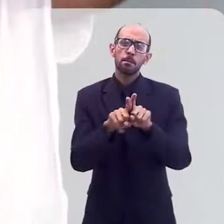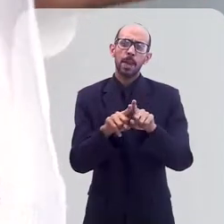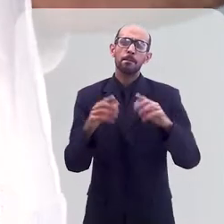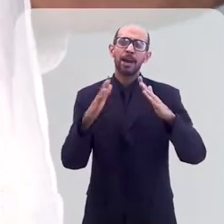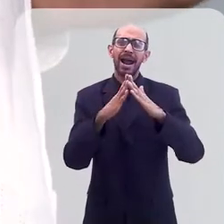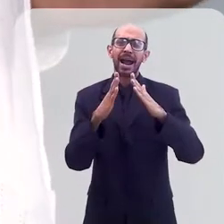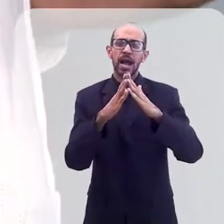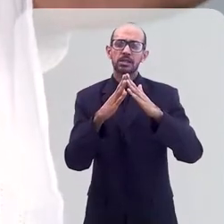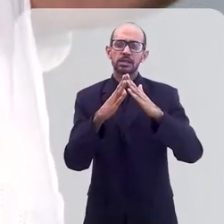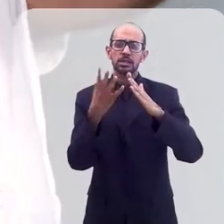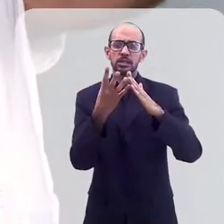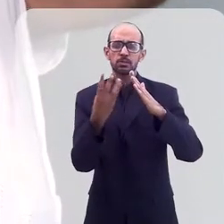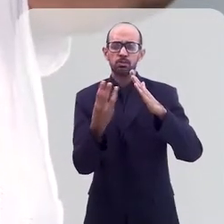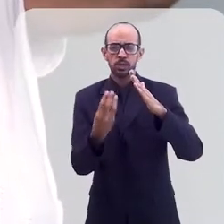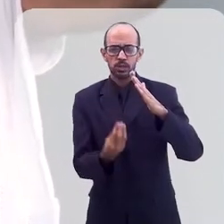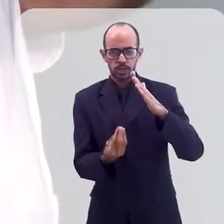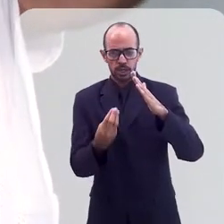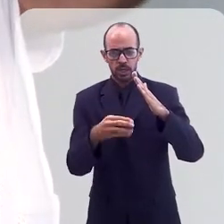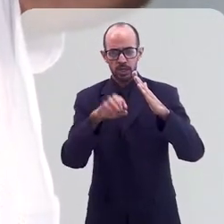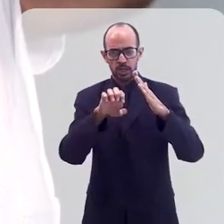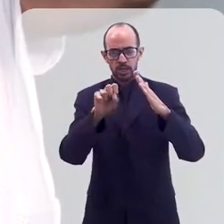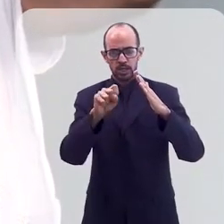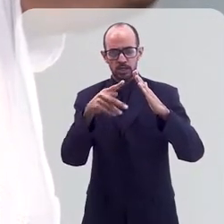Kardec, o kardecista, né? Foi aí que nasceu,